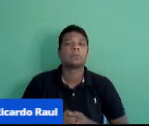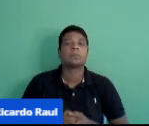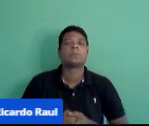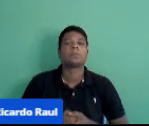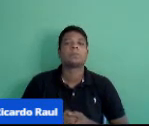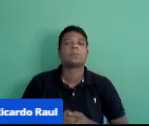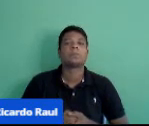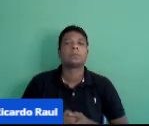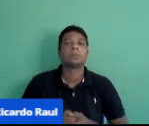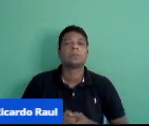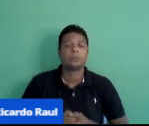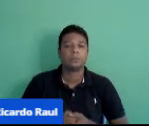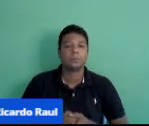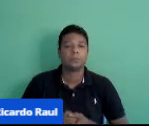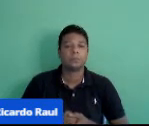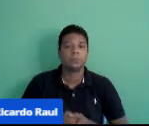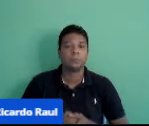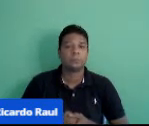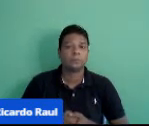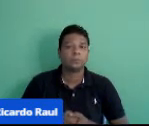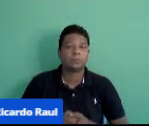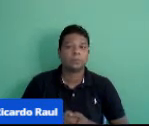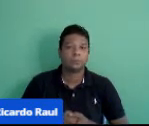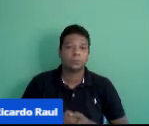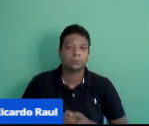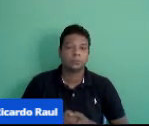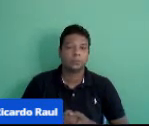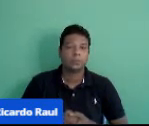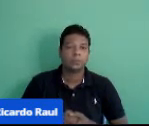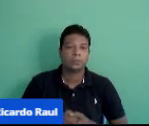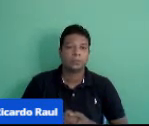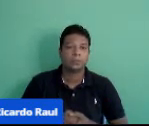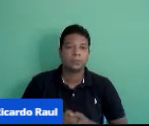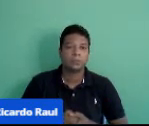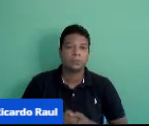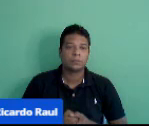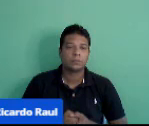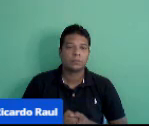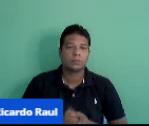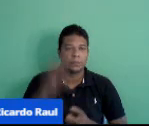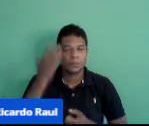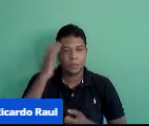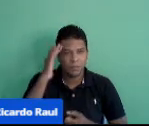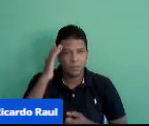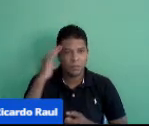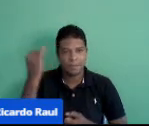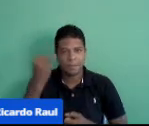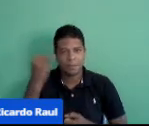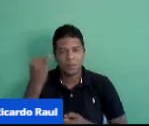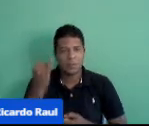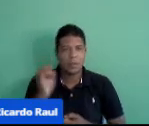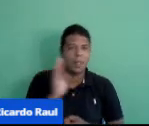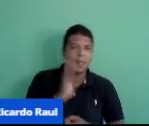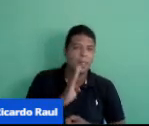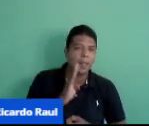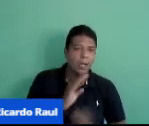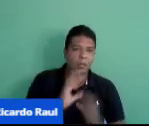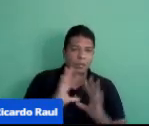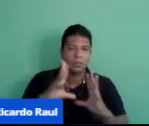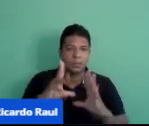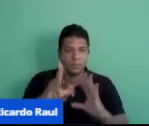Que aí sim seria importante, seria algo que é legal de se ter para toda a